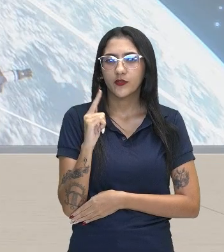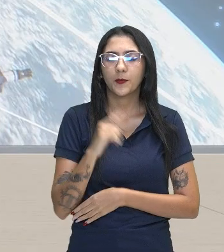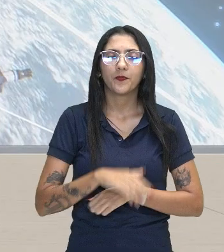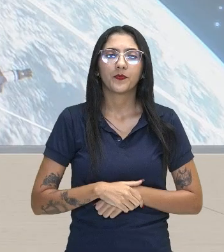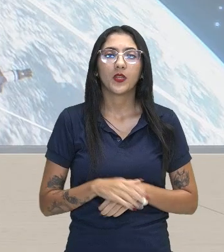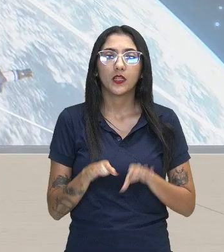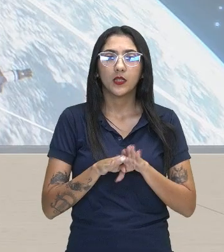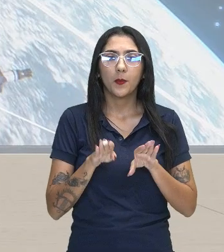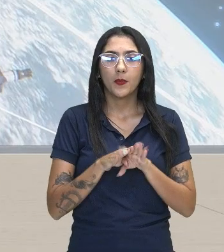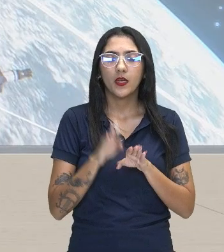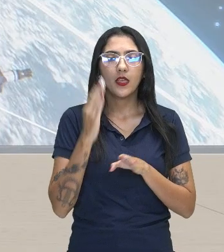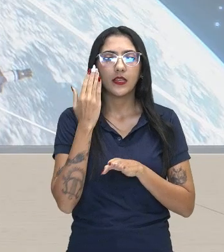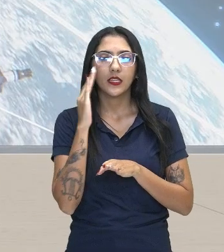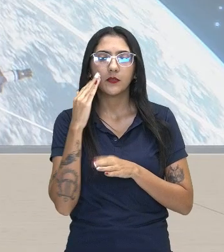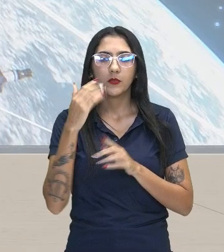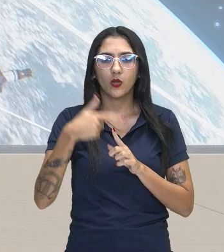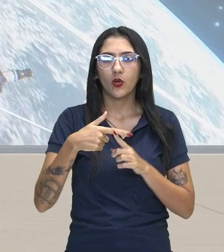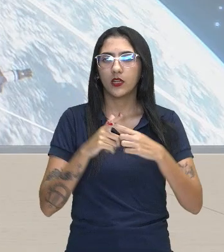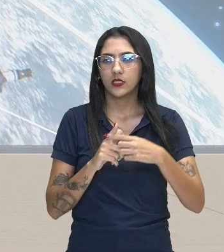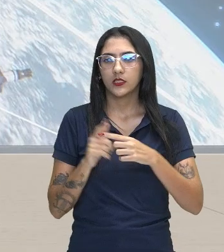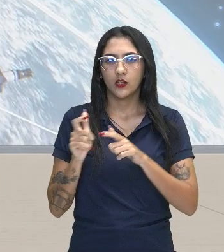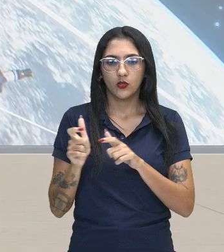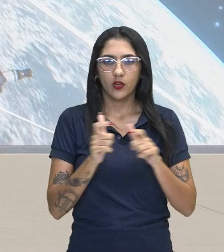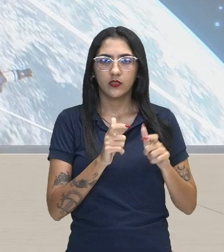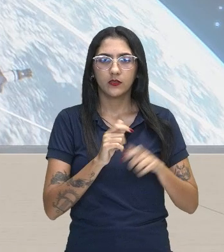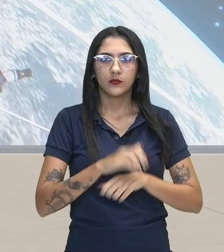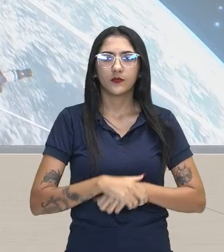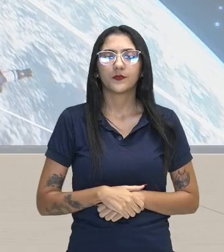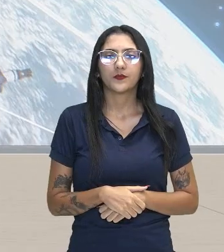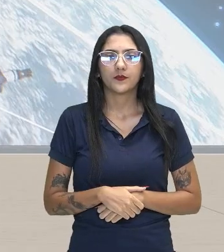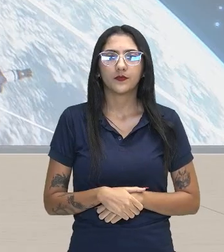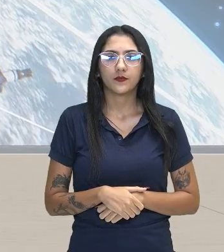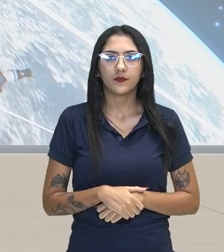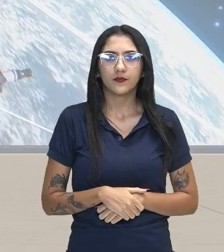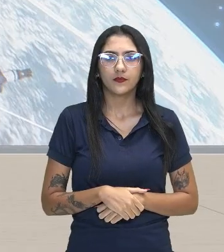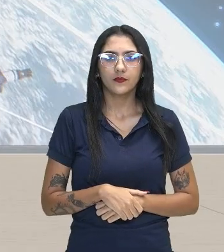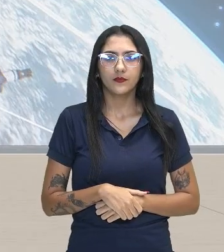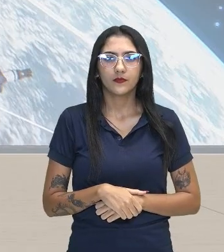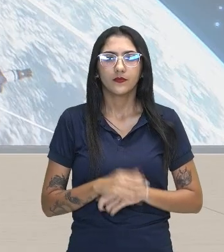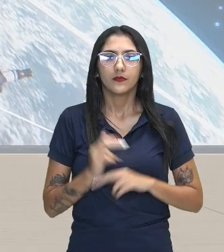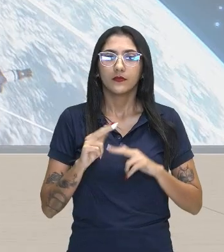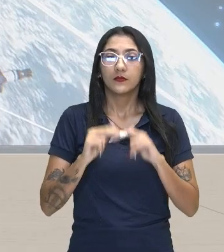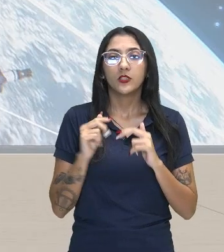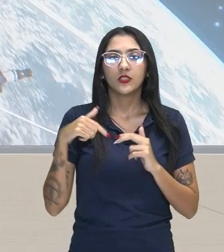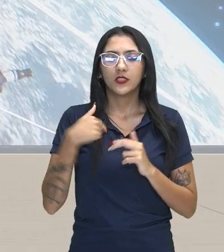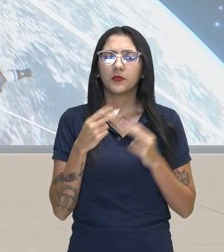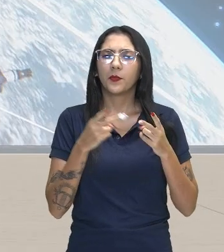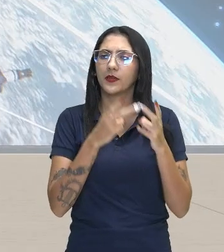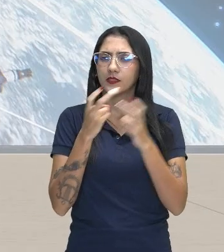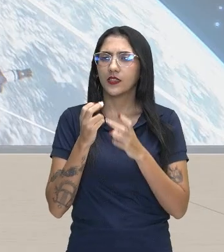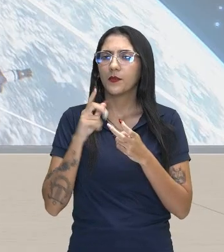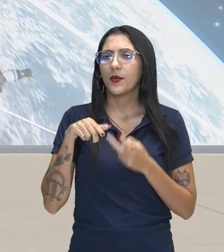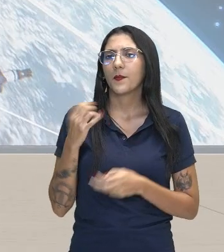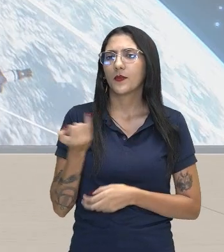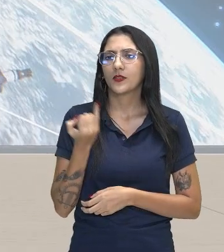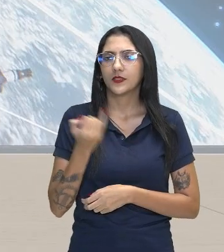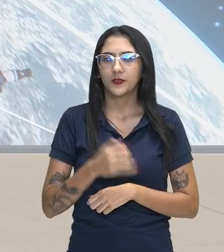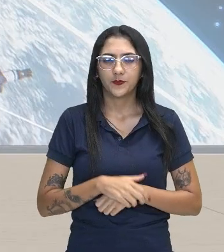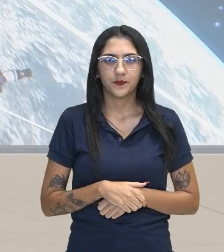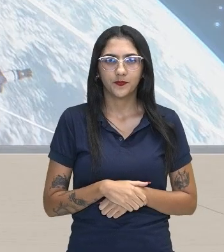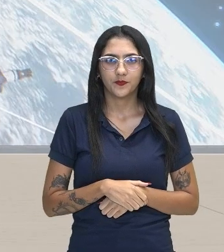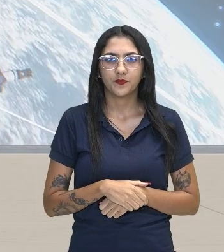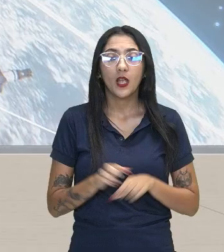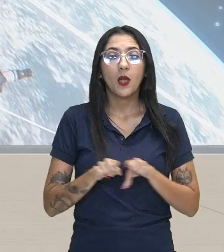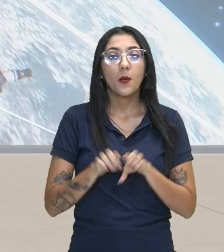à orientação, né? Então a gente observa a importância de a gente estudar isso na geografia. Mas um outro conteúdo